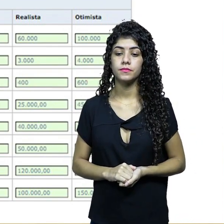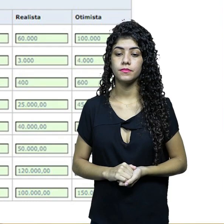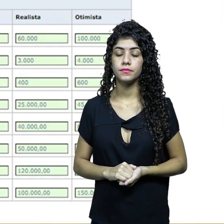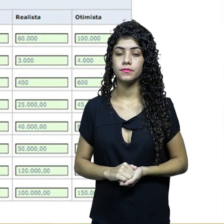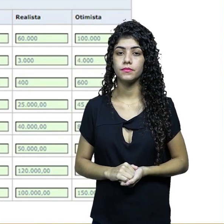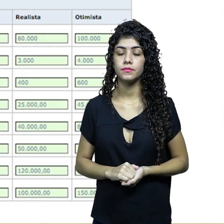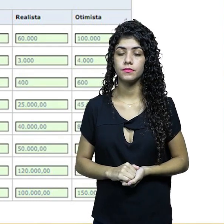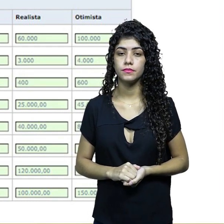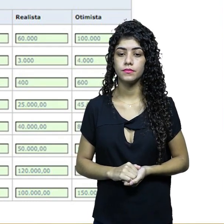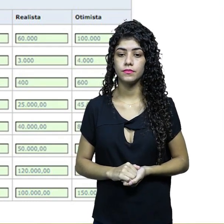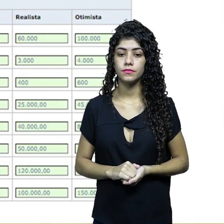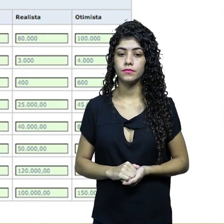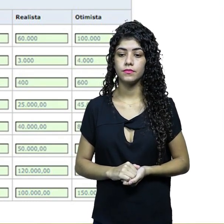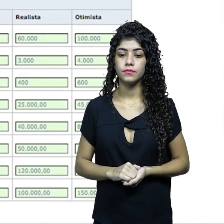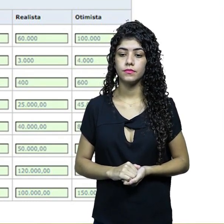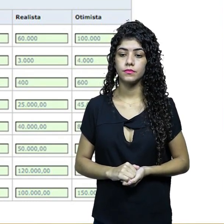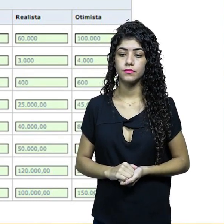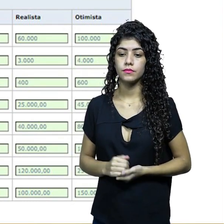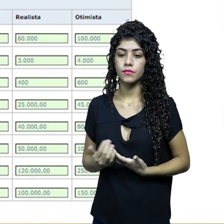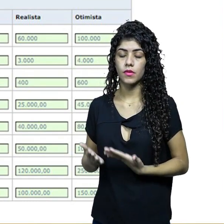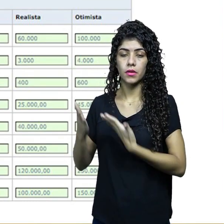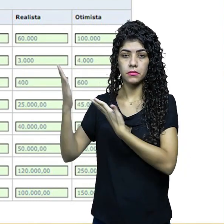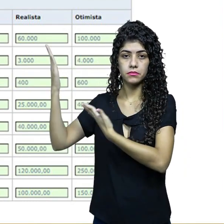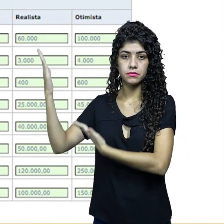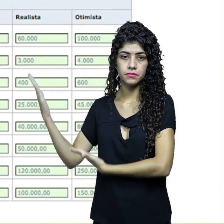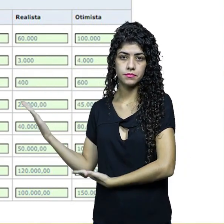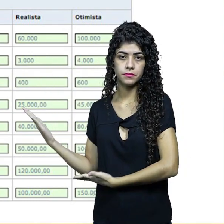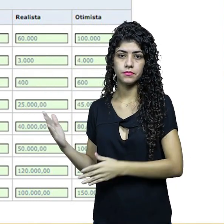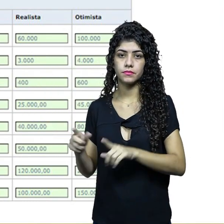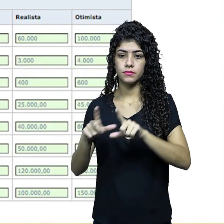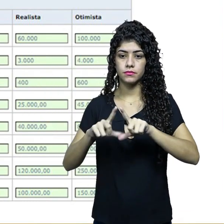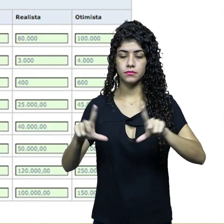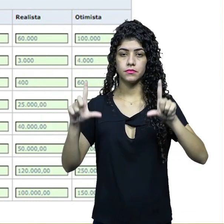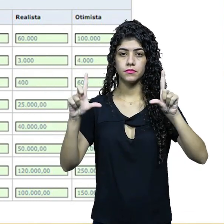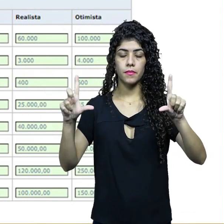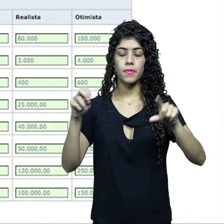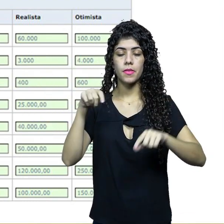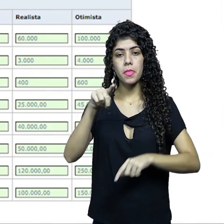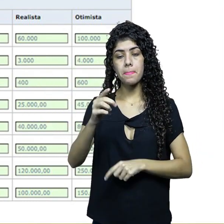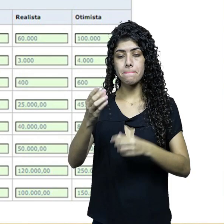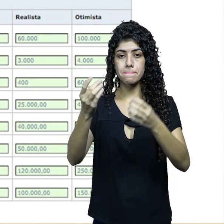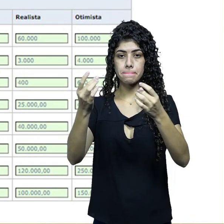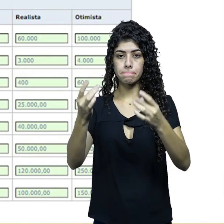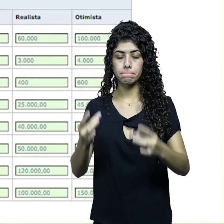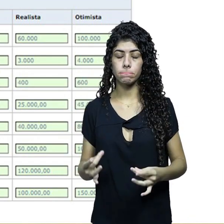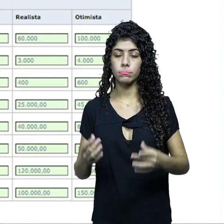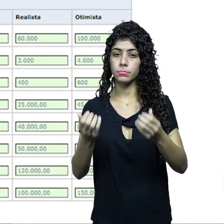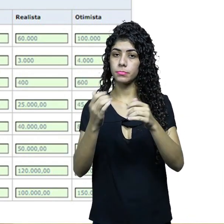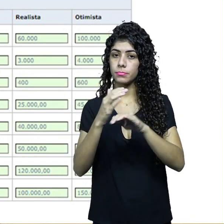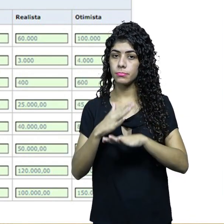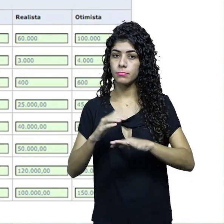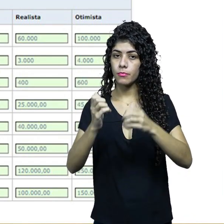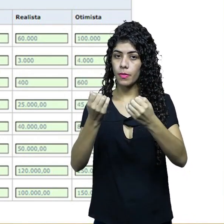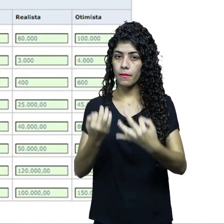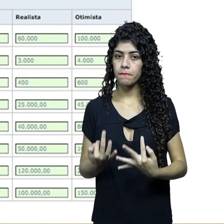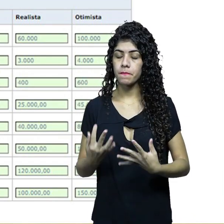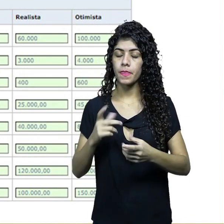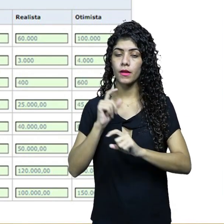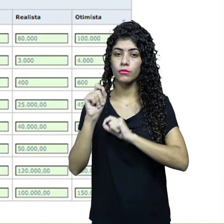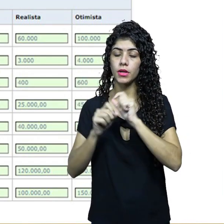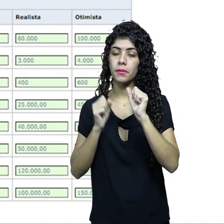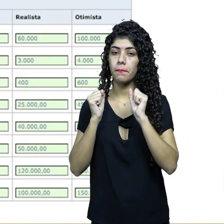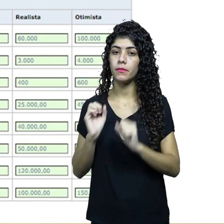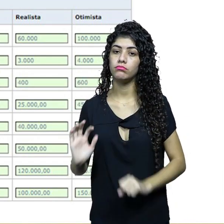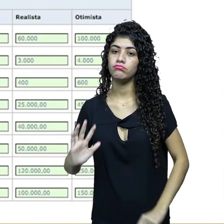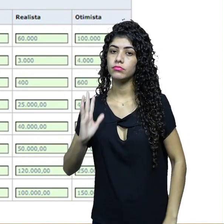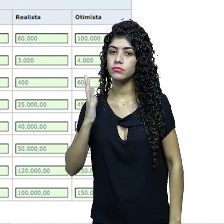uma composição de receitas. Mais ou menos uma tabela que você prevê, é uma previsão do que